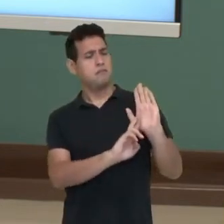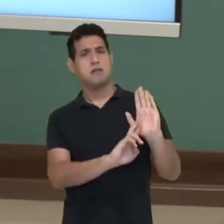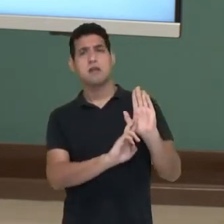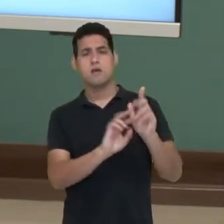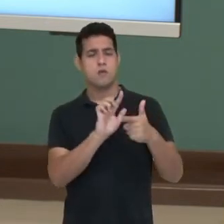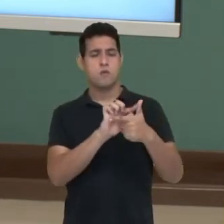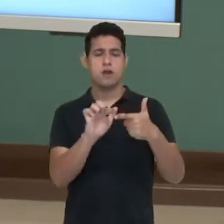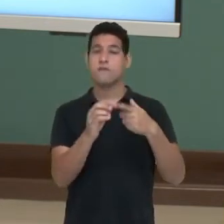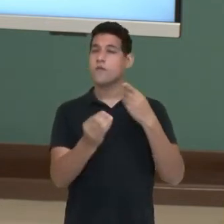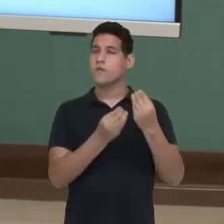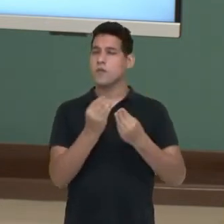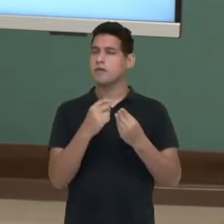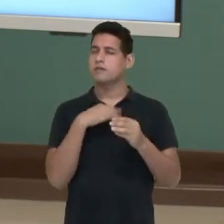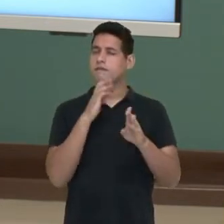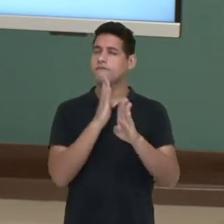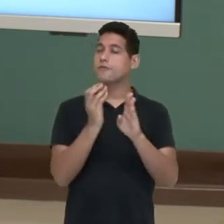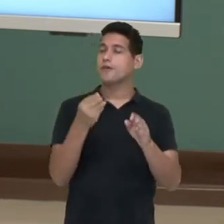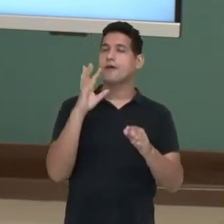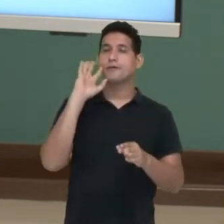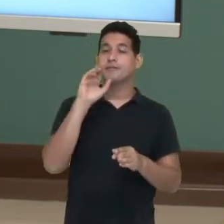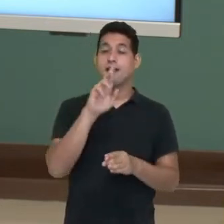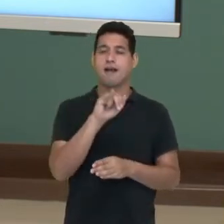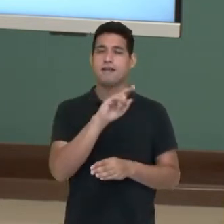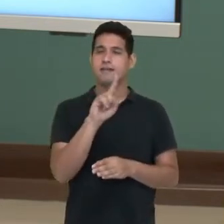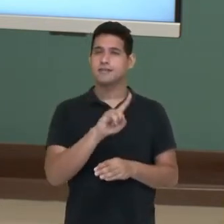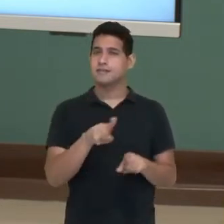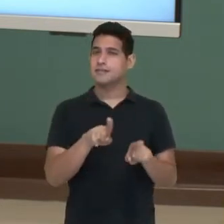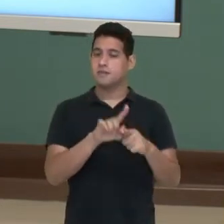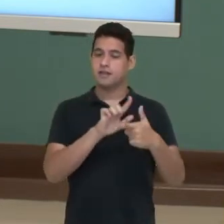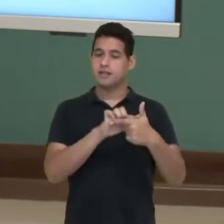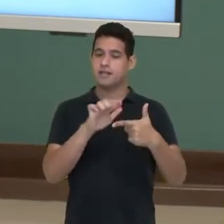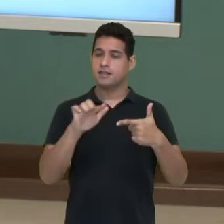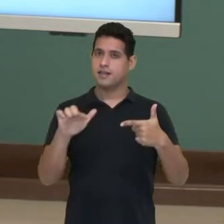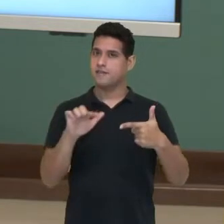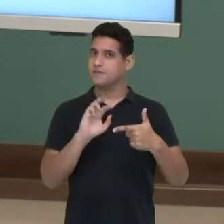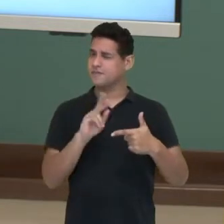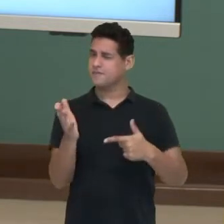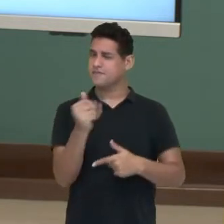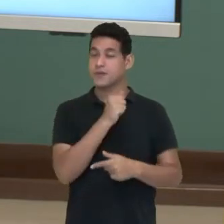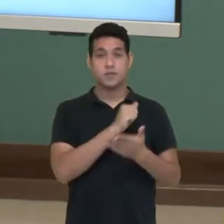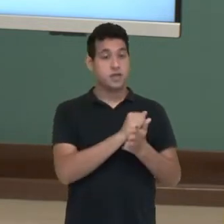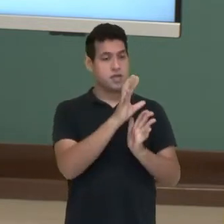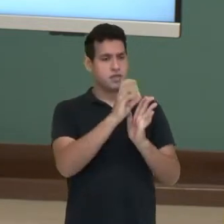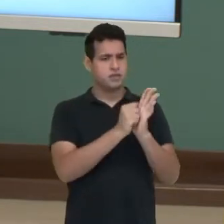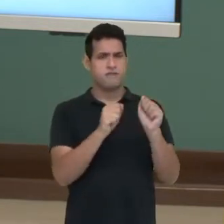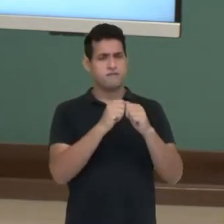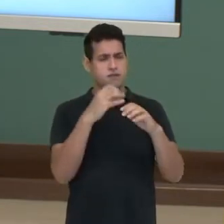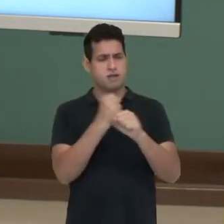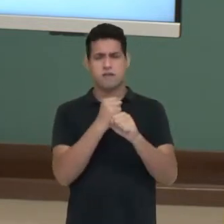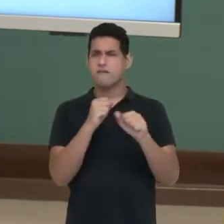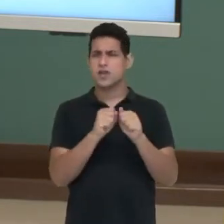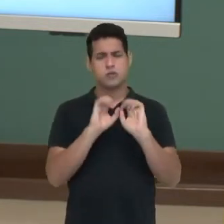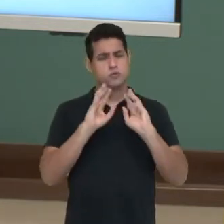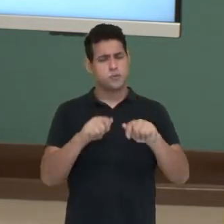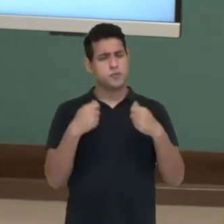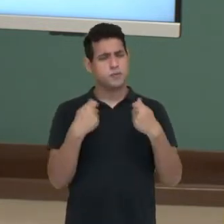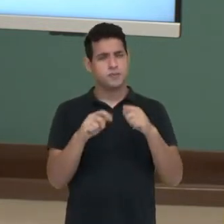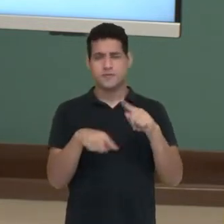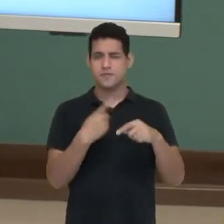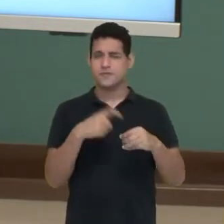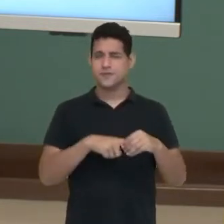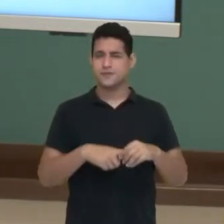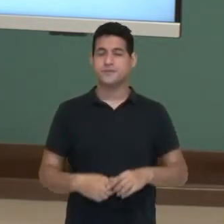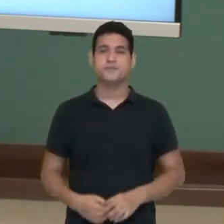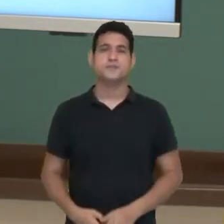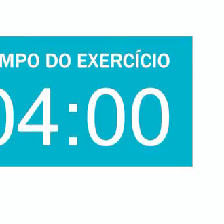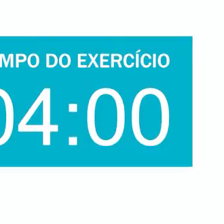tá bom? Pra gente ver o que acontece com a raiz no gráfico. Bora lá, registra, faz a conta, faz o que for preciso, já volto.